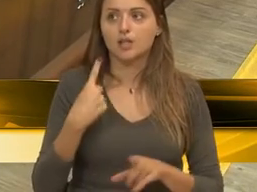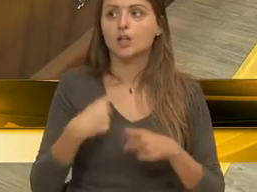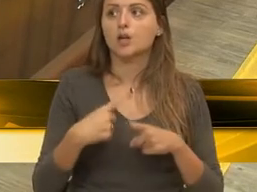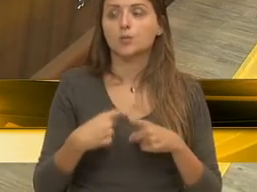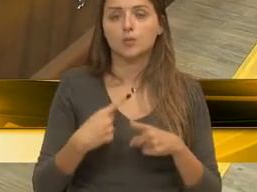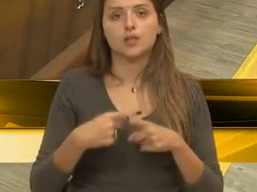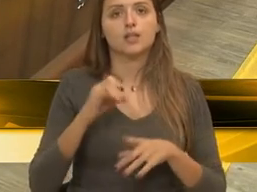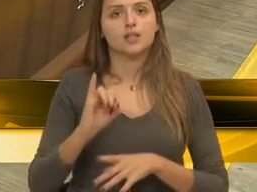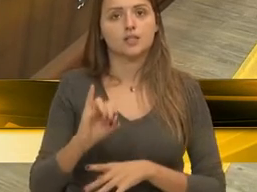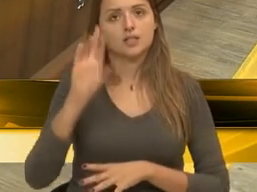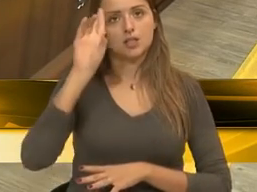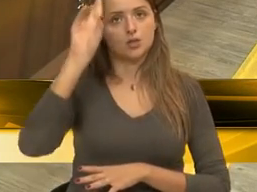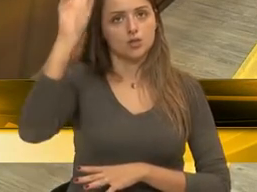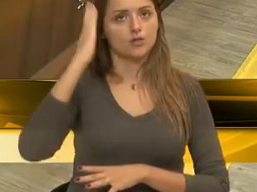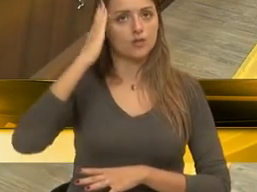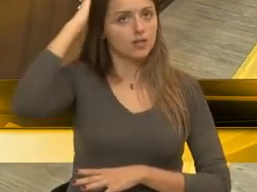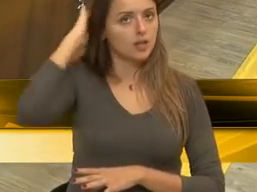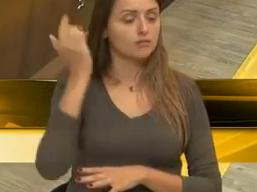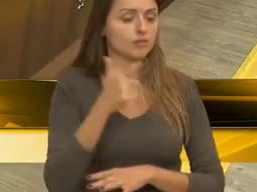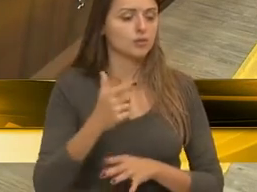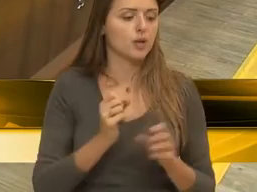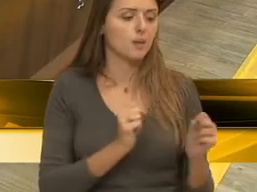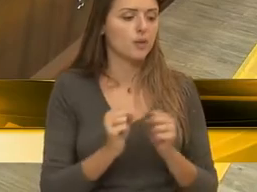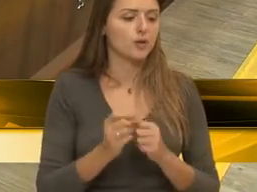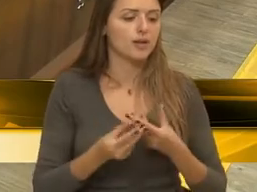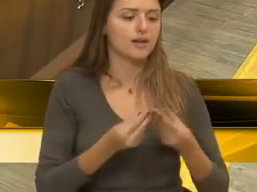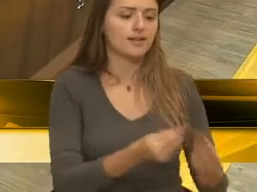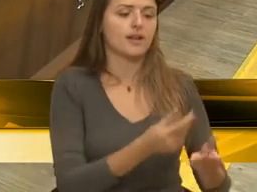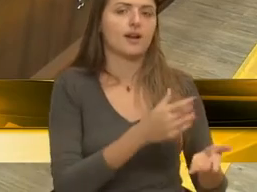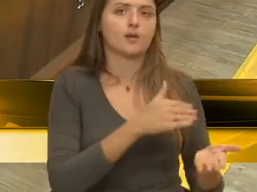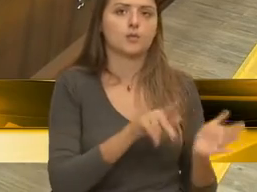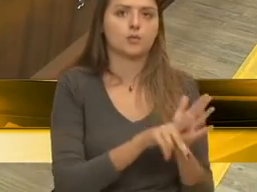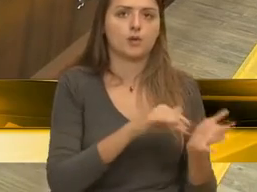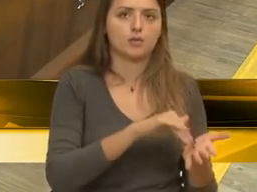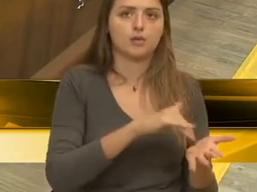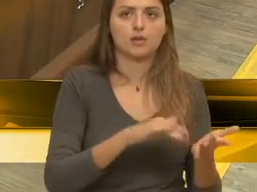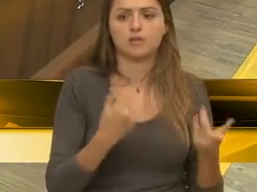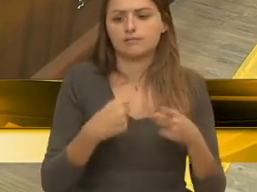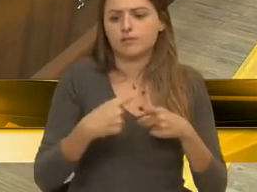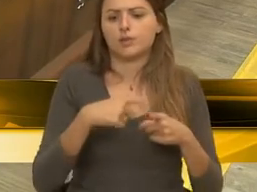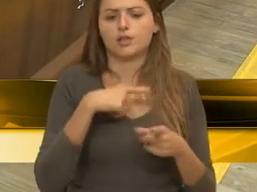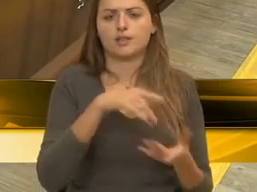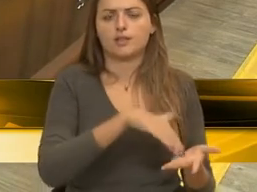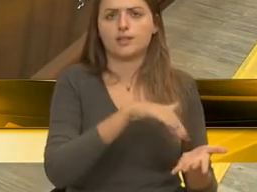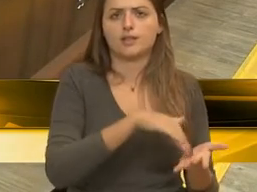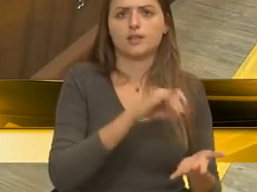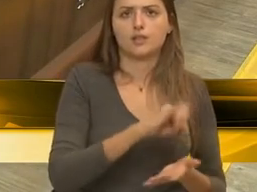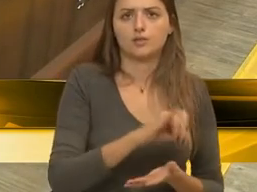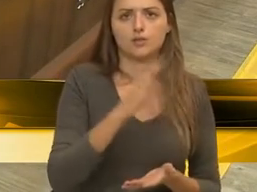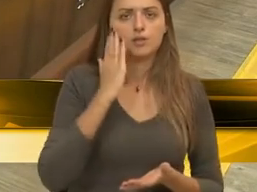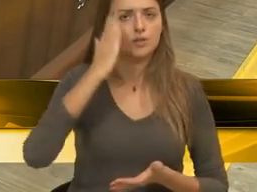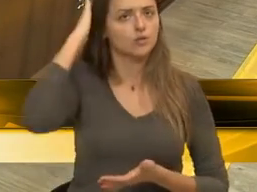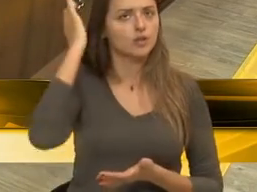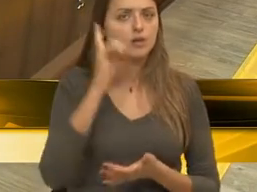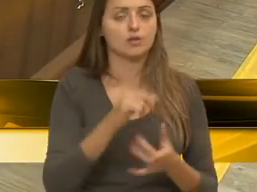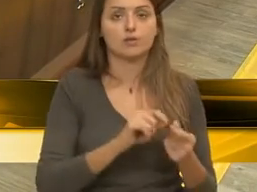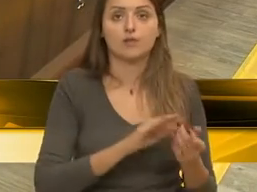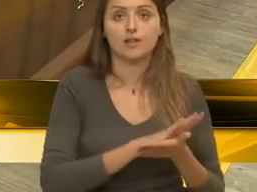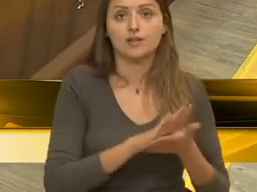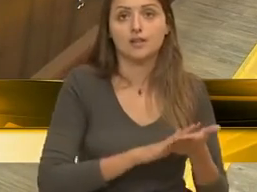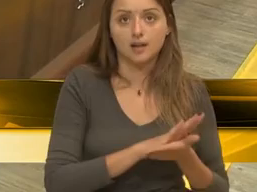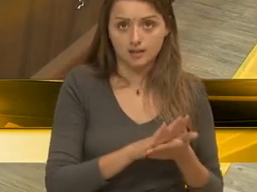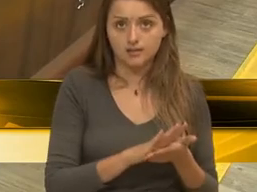prefeito não passa autonomia aos seus secretários, primeira pergunta é por que temos secretários? porque se tudo passa pelo gabinete